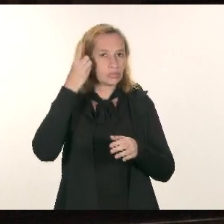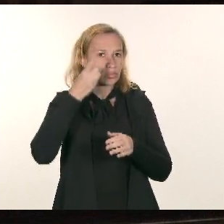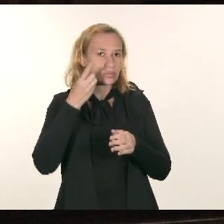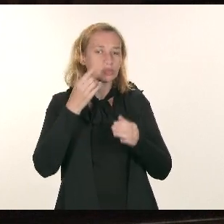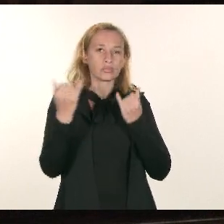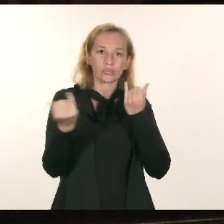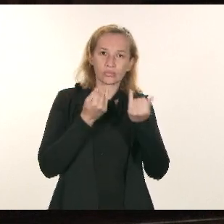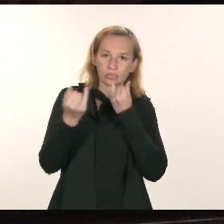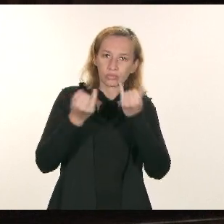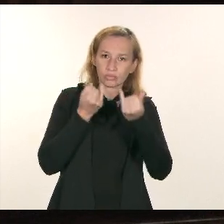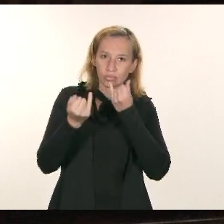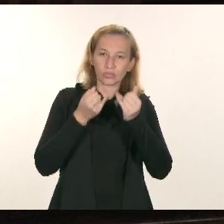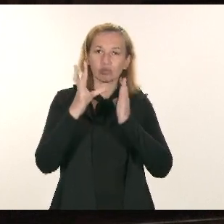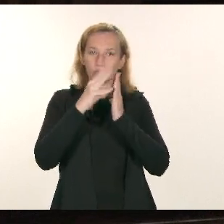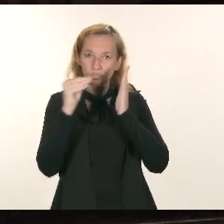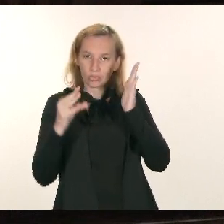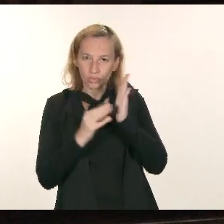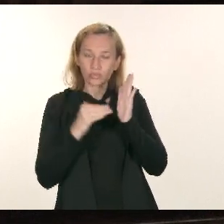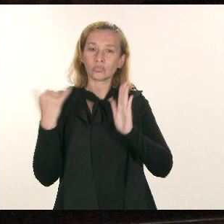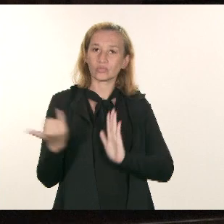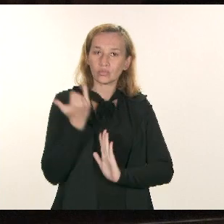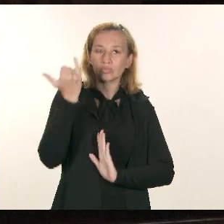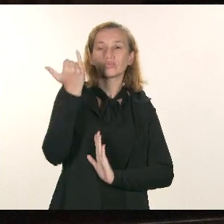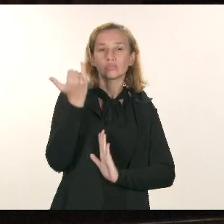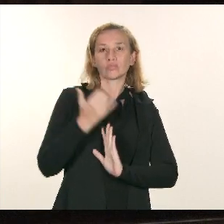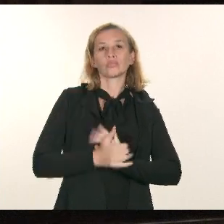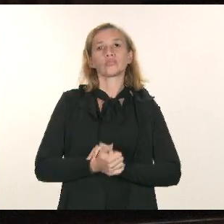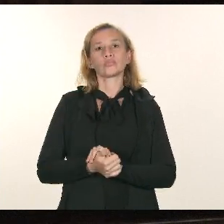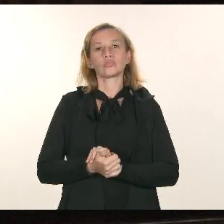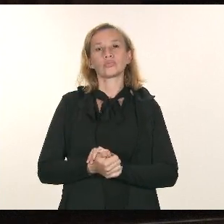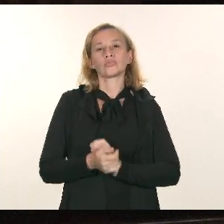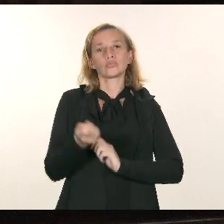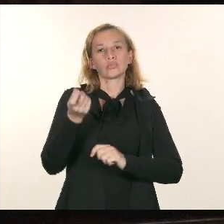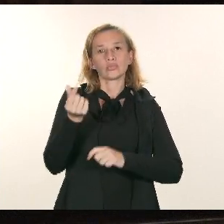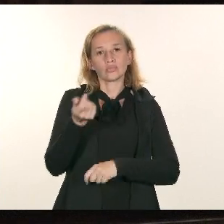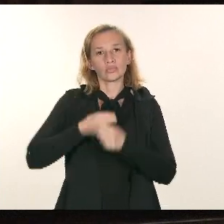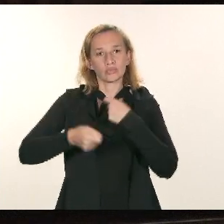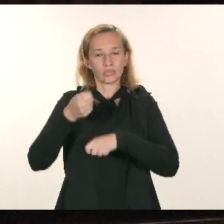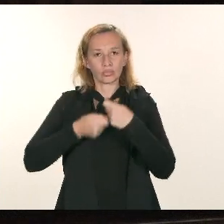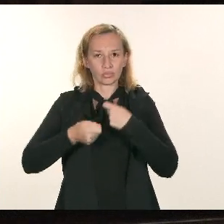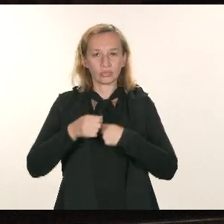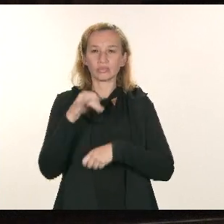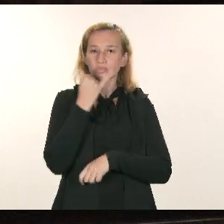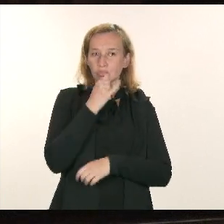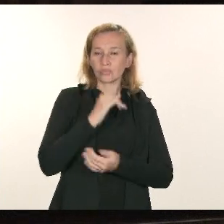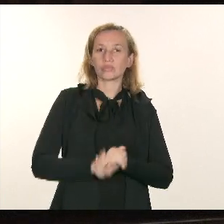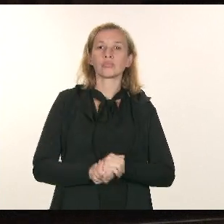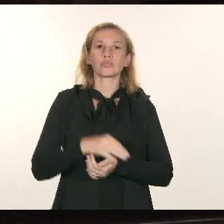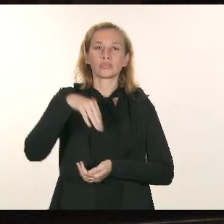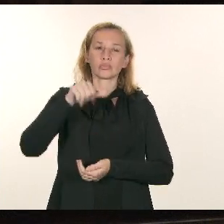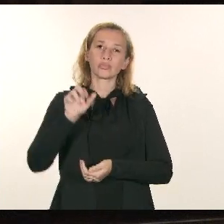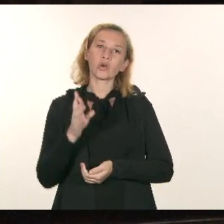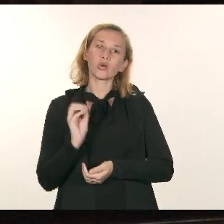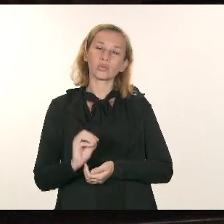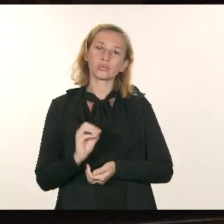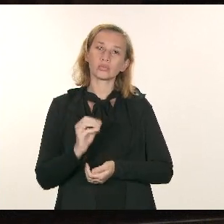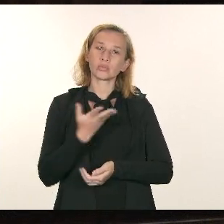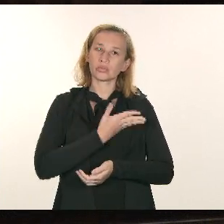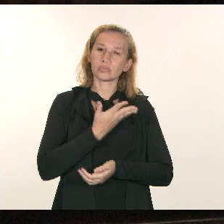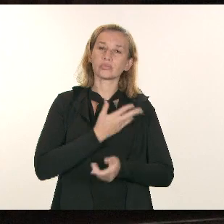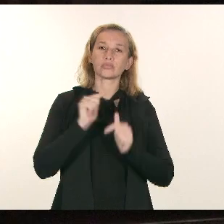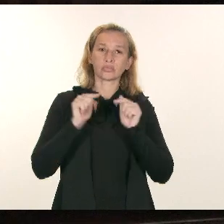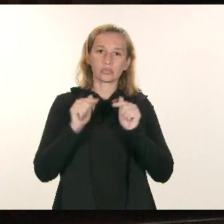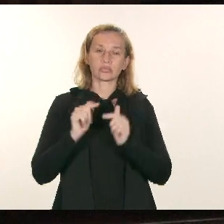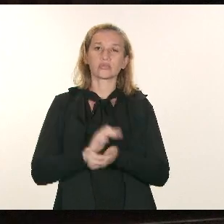análises, conteúdos relevantes acerca da economia fluminense, Mauro Osório é, portanto, um colega de trabalho e, além